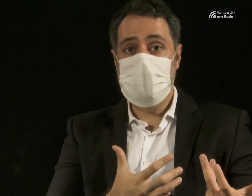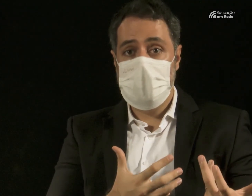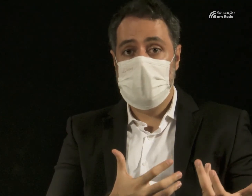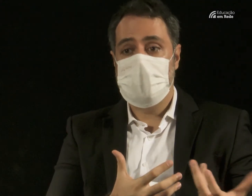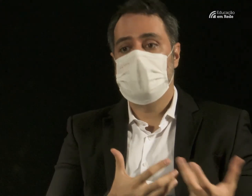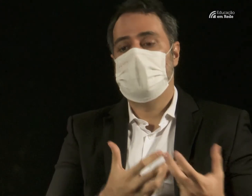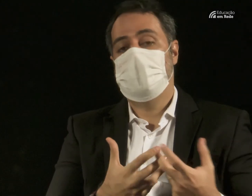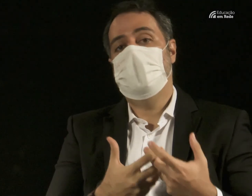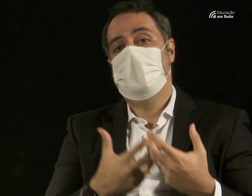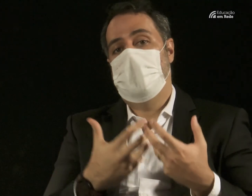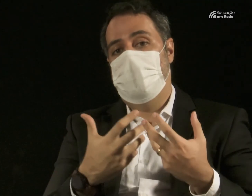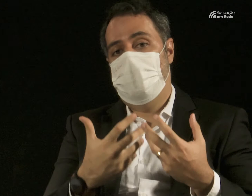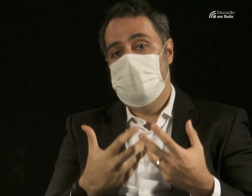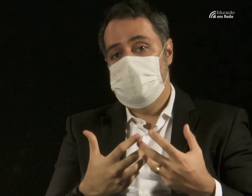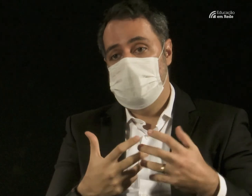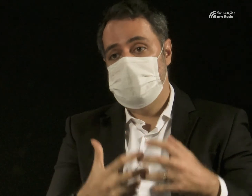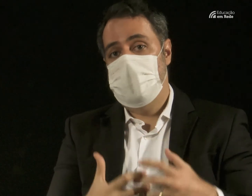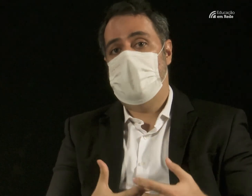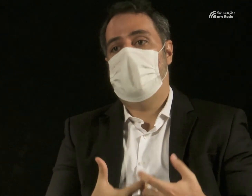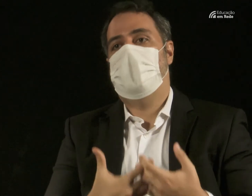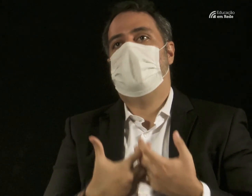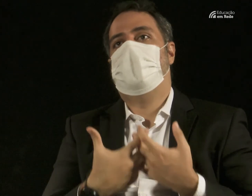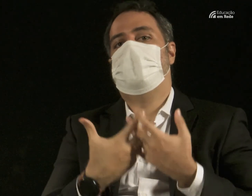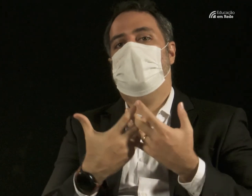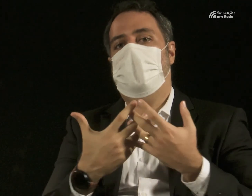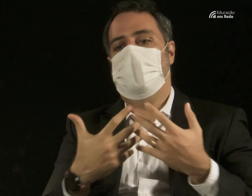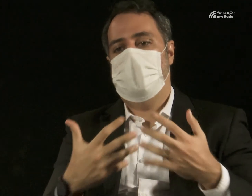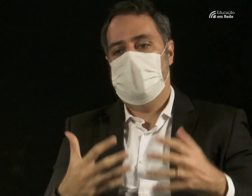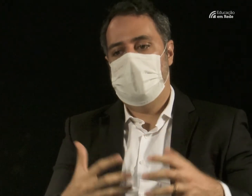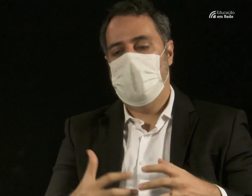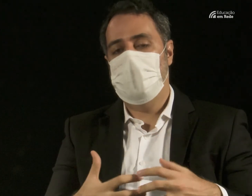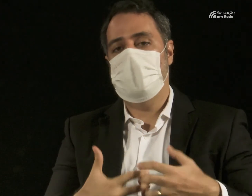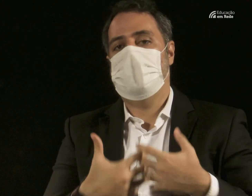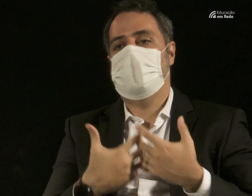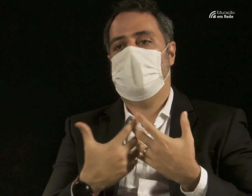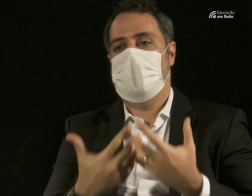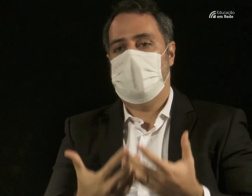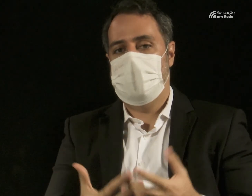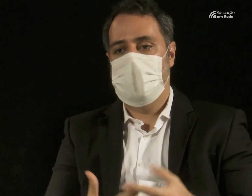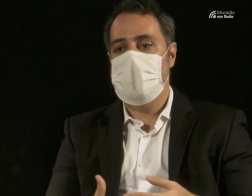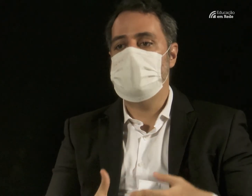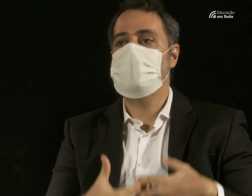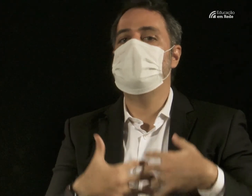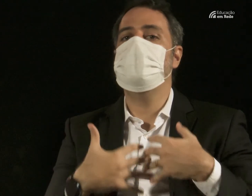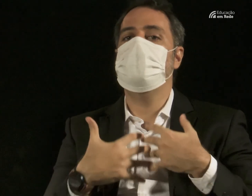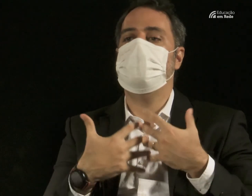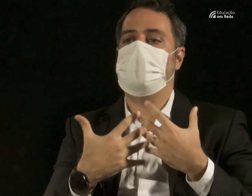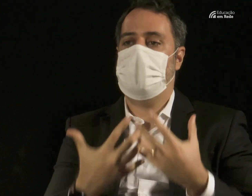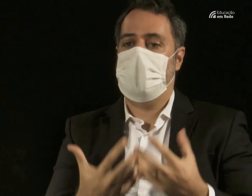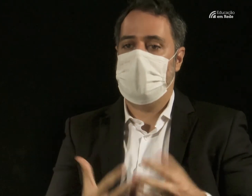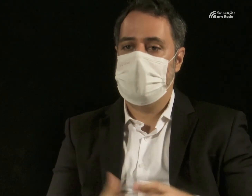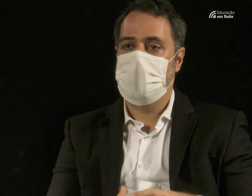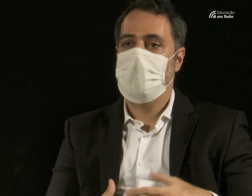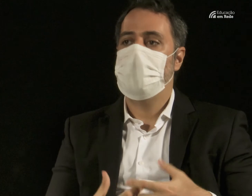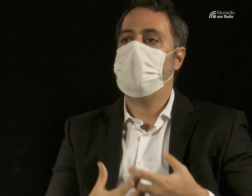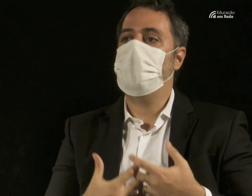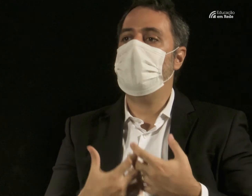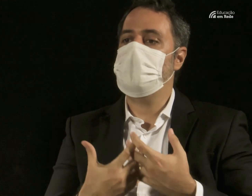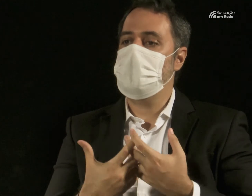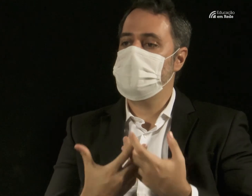da família. Né? A família precisa ser, né, orientada,